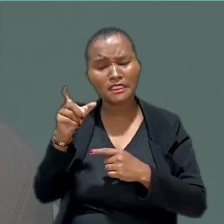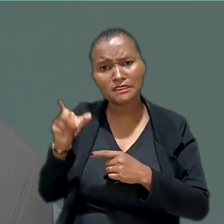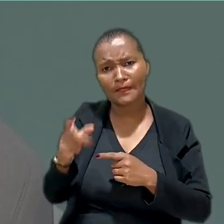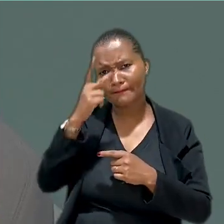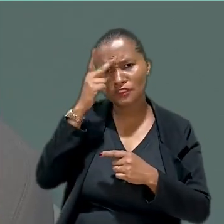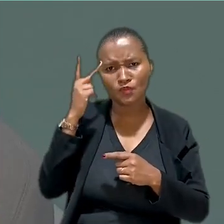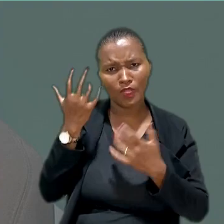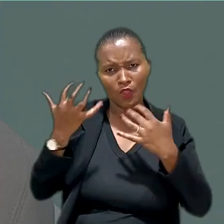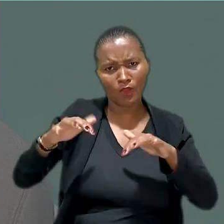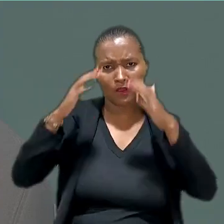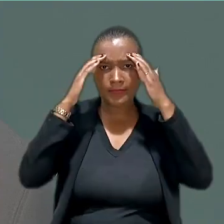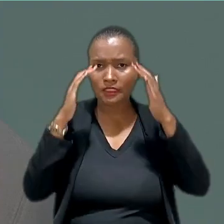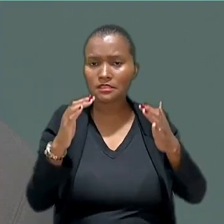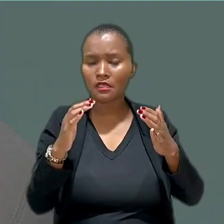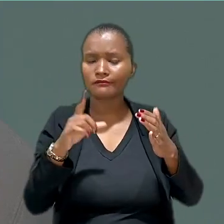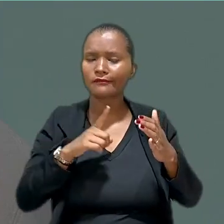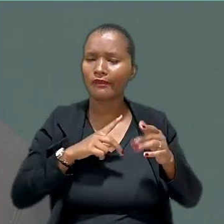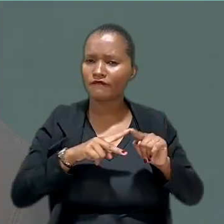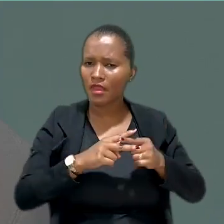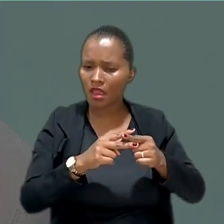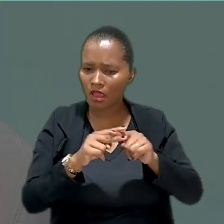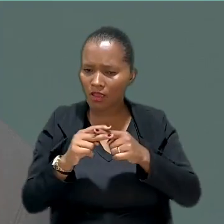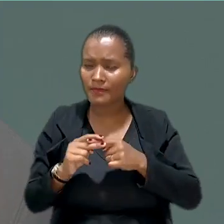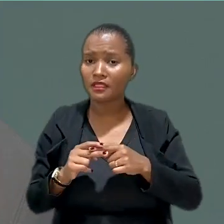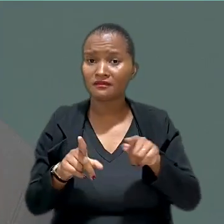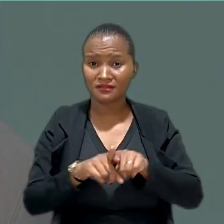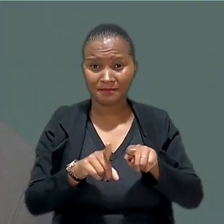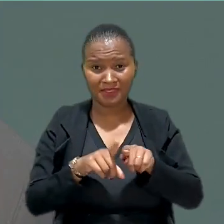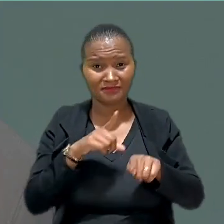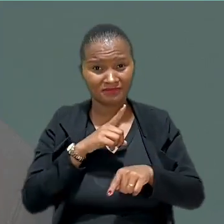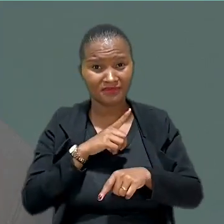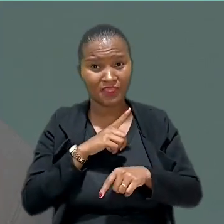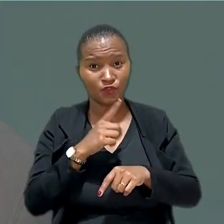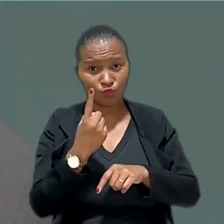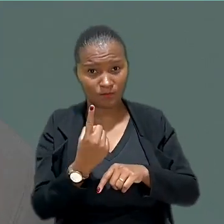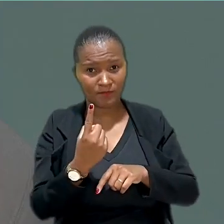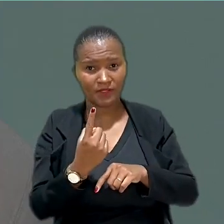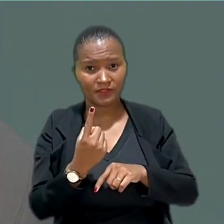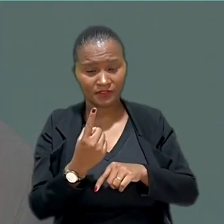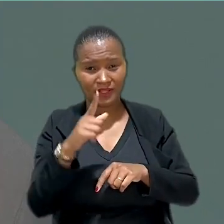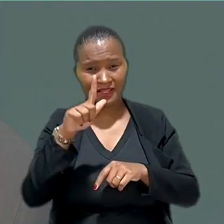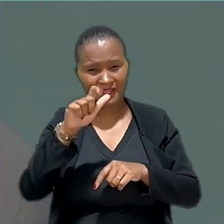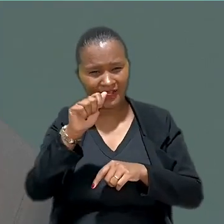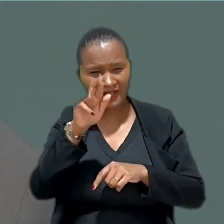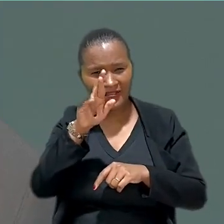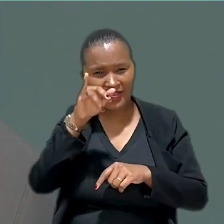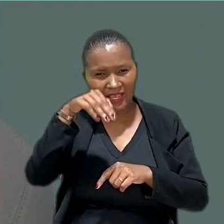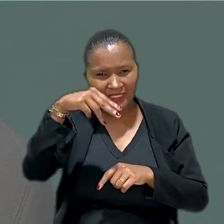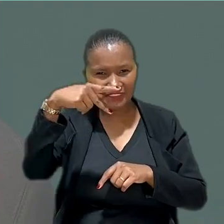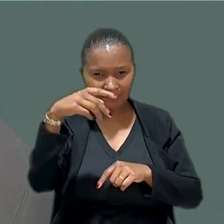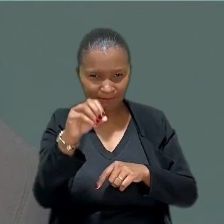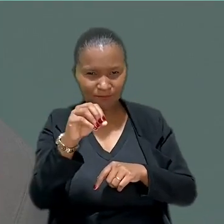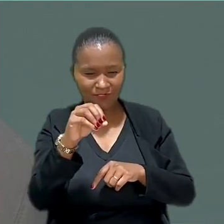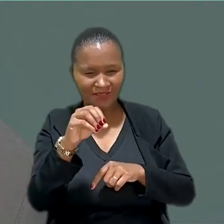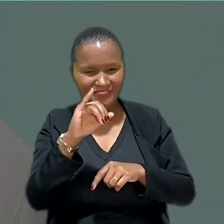em não cumprir, nós temos várias ferramentas, inclusive temos uma delas, que é a ferramenta Garimpo, que é também uma inovação dos últimos